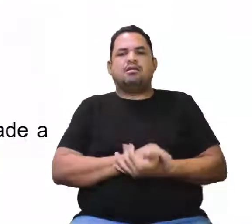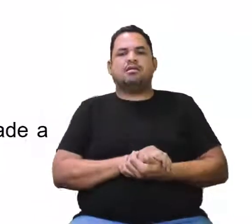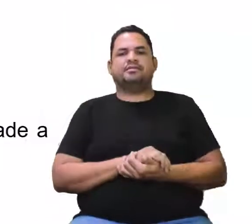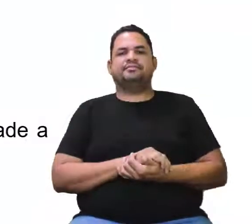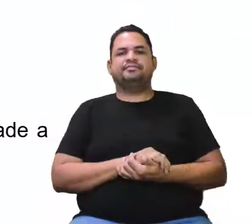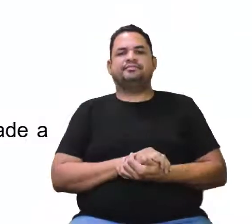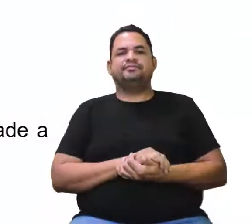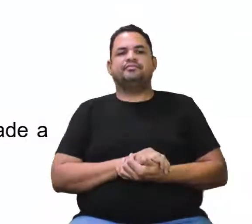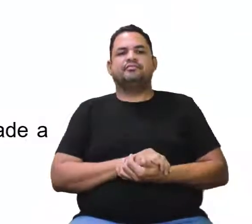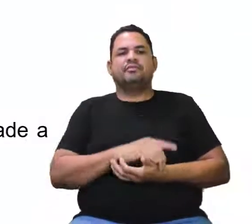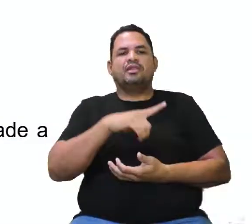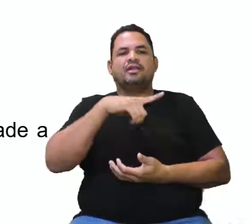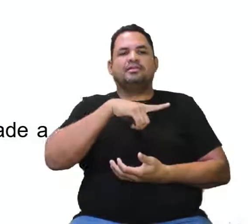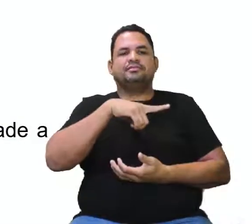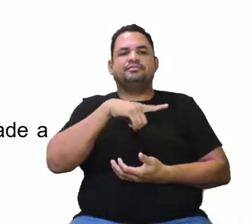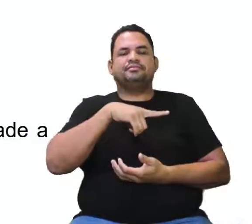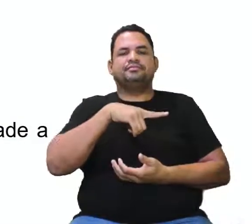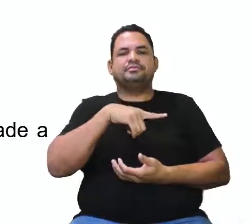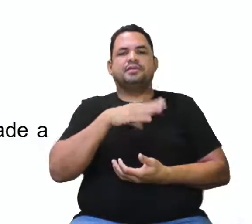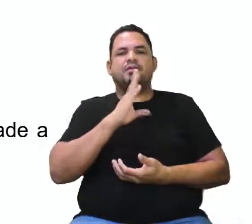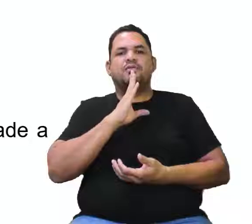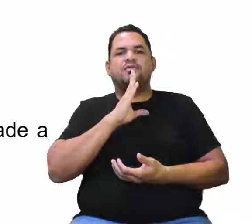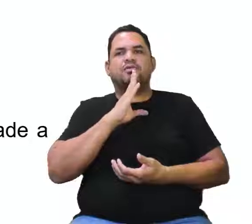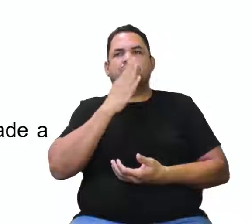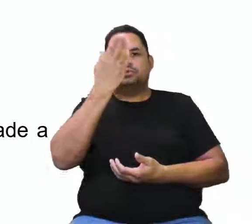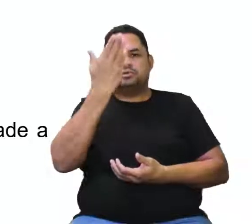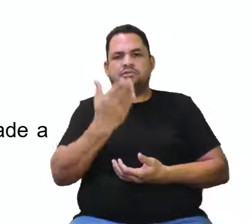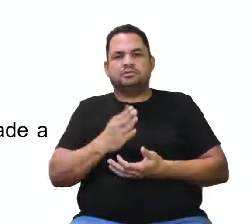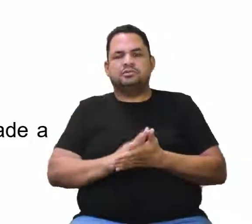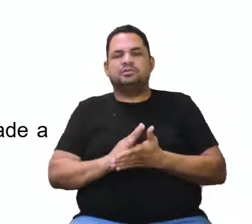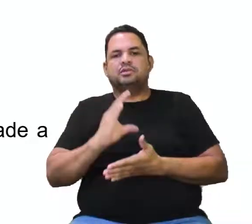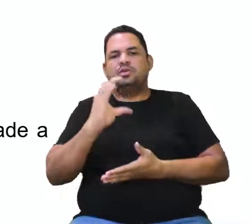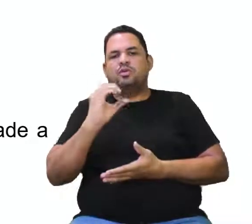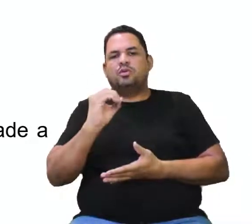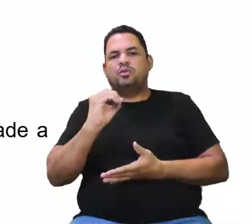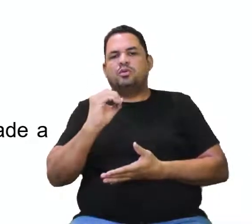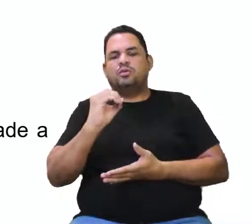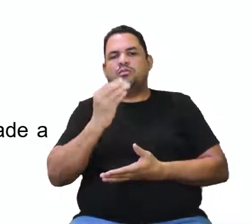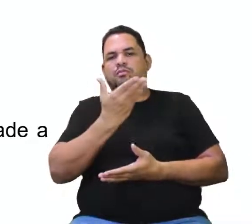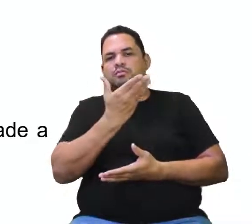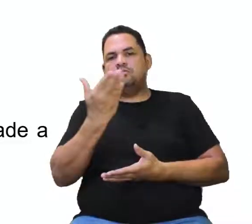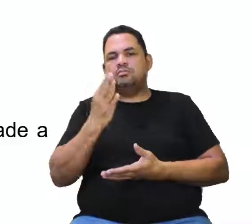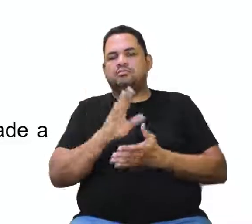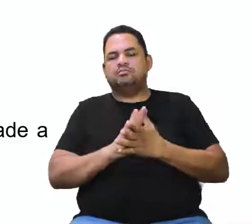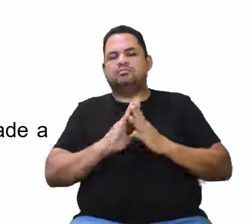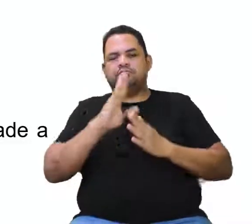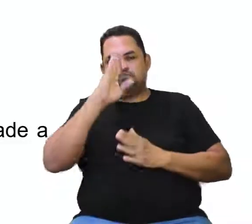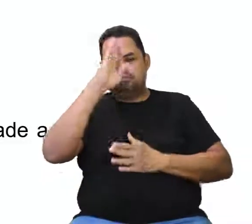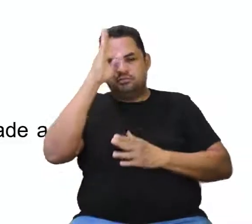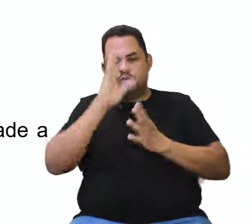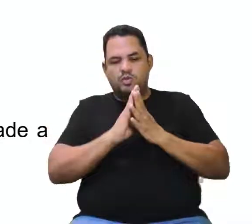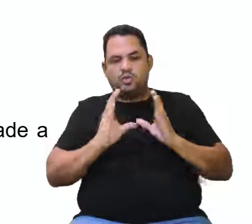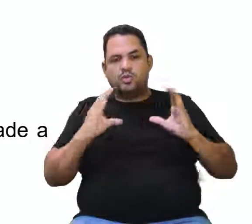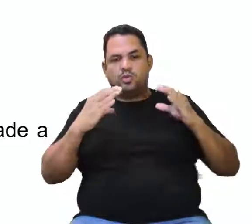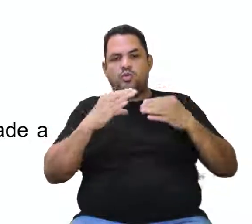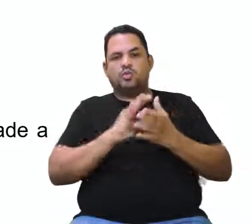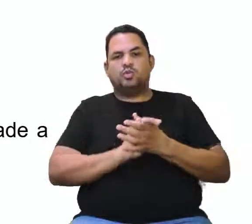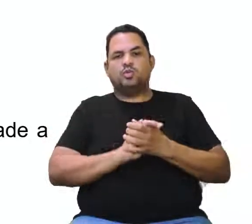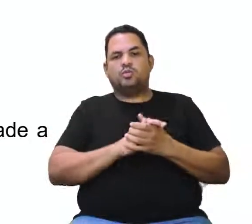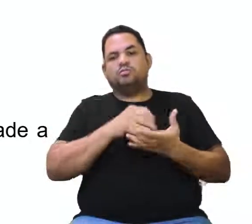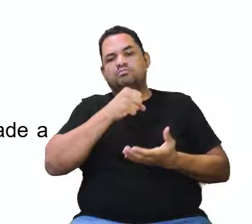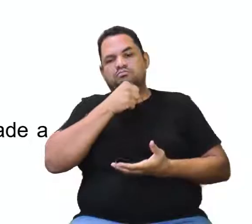Vamos seguir. E aí nós temos uma muito conhecida, né, professora Iris? Também, principalmente no grupo da terceira idade, né, prof?